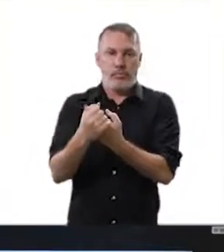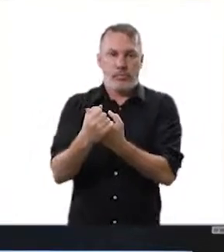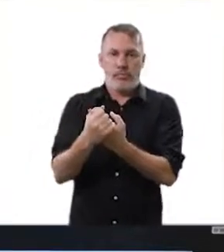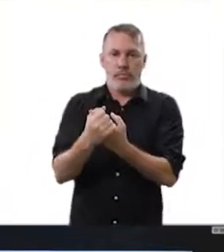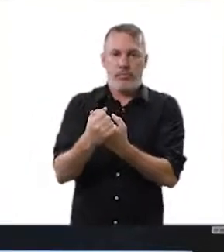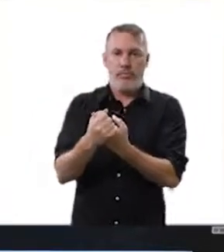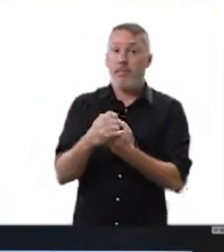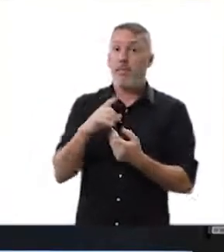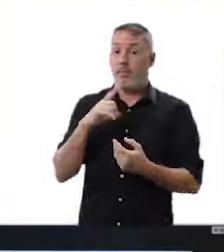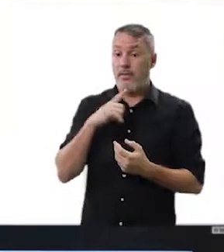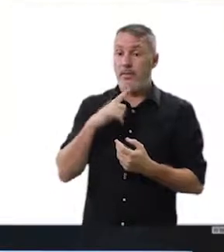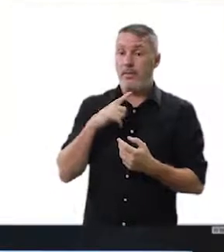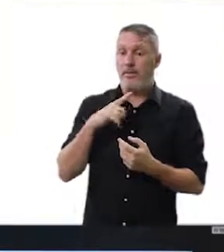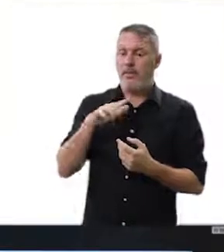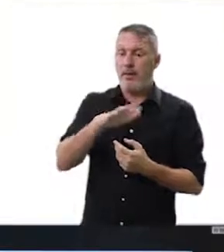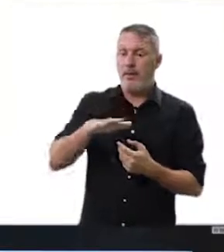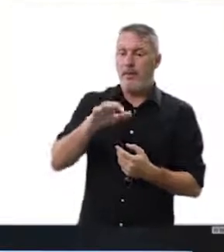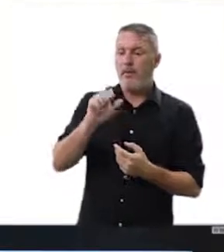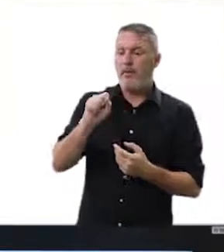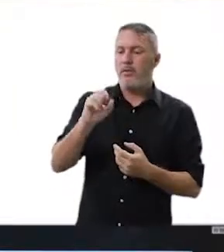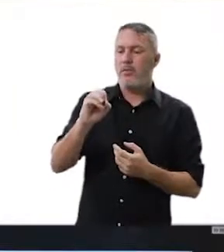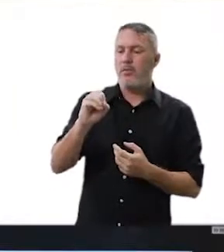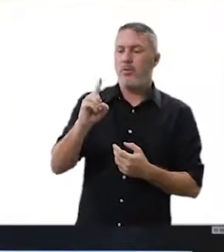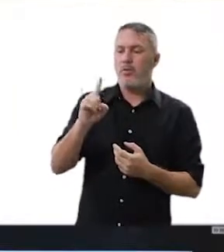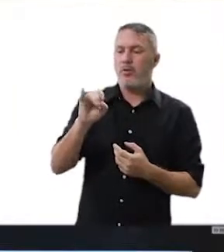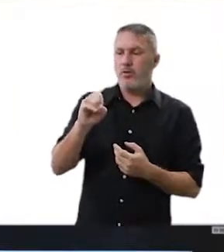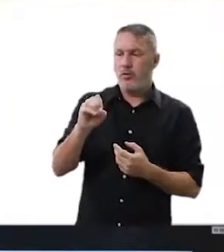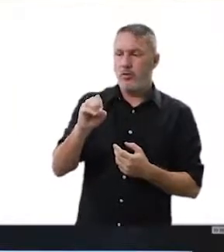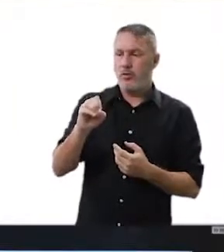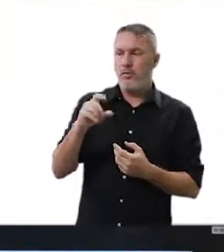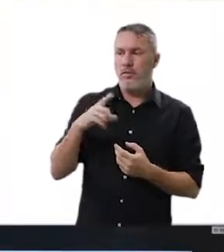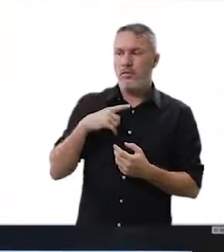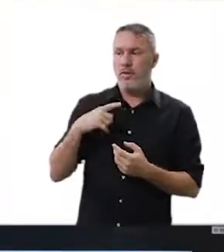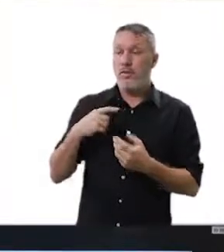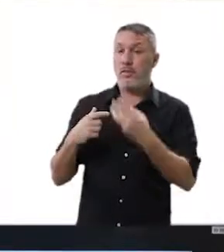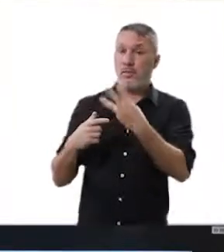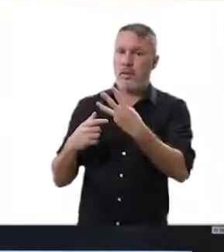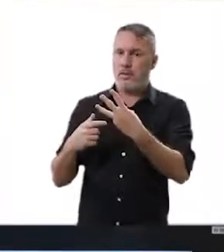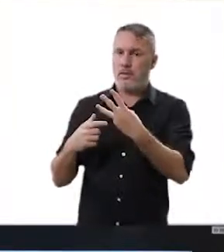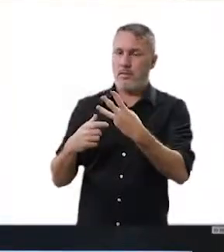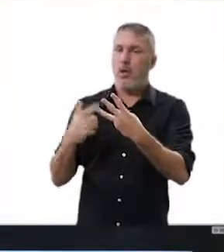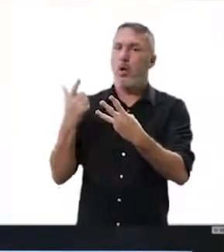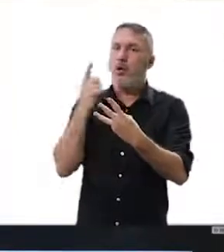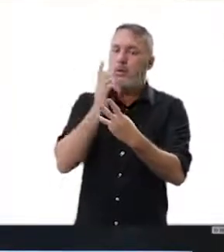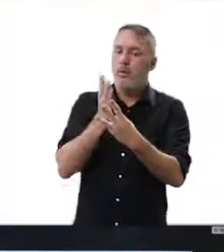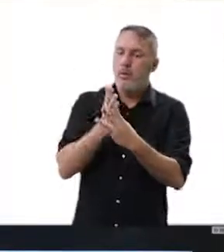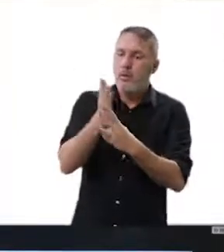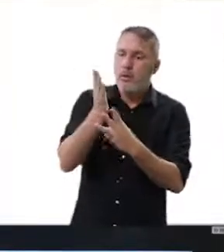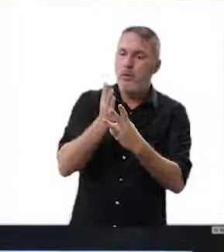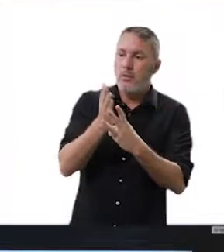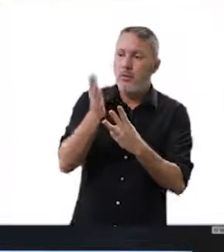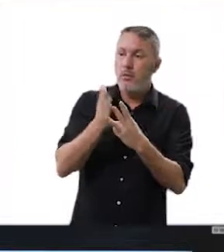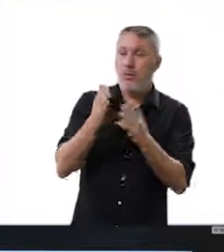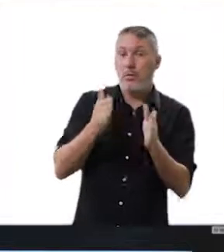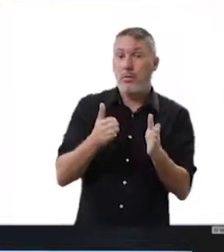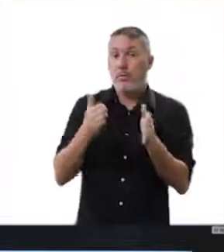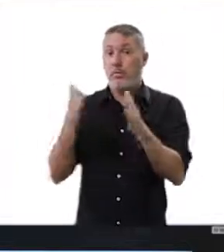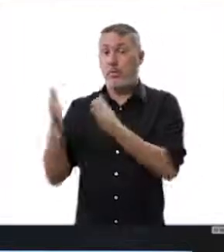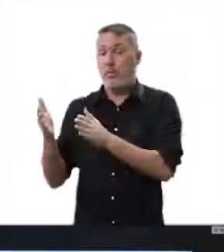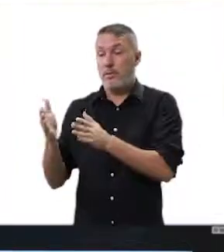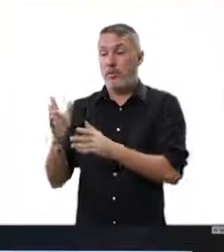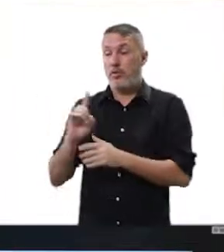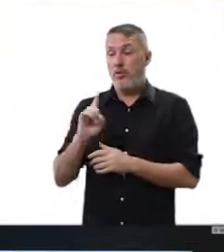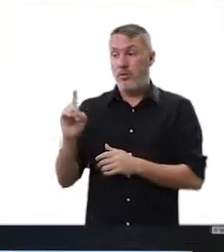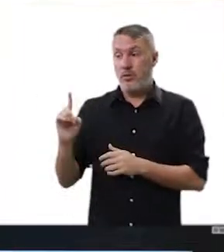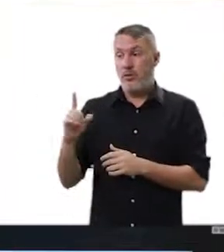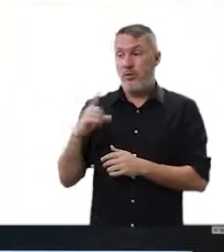Então, olha só, o ATP ele vai se fixar nessa proteína, nesse sítio. Quando ele fizer isso, ele